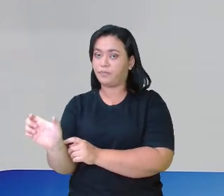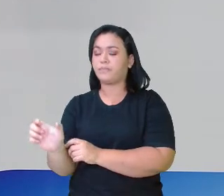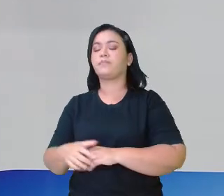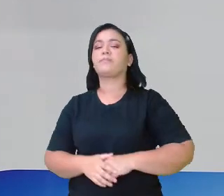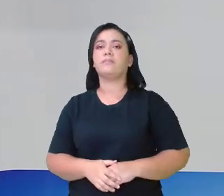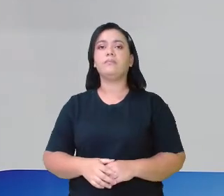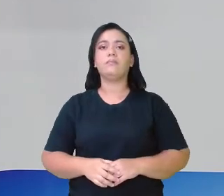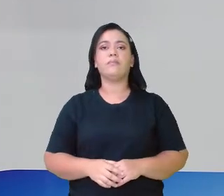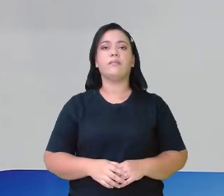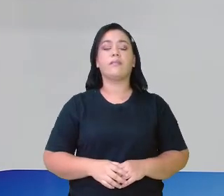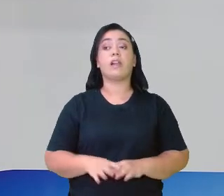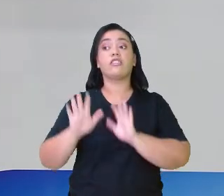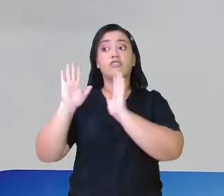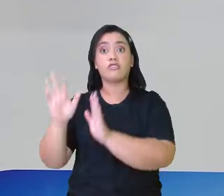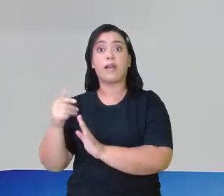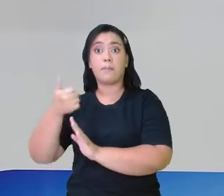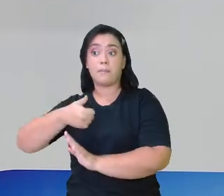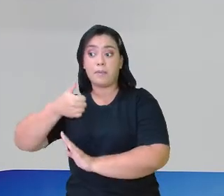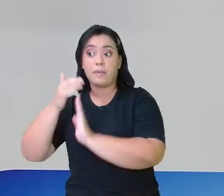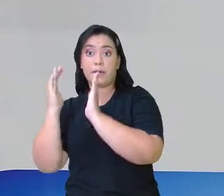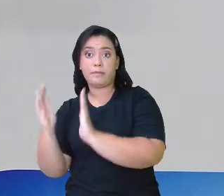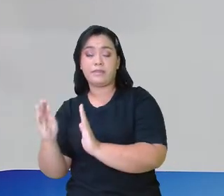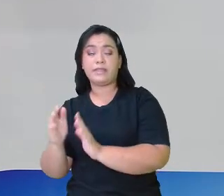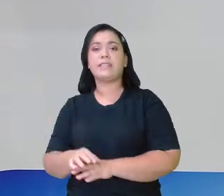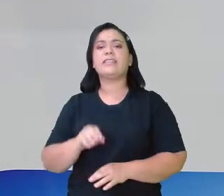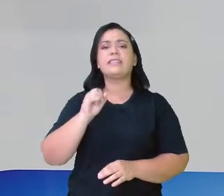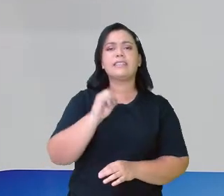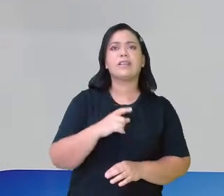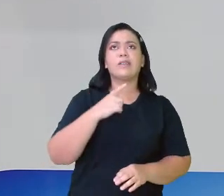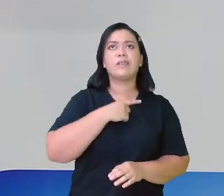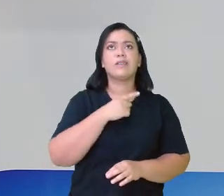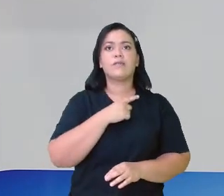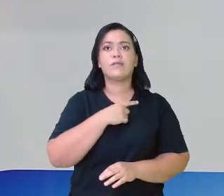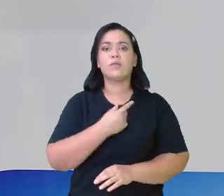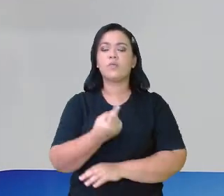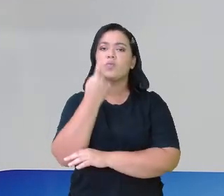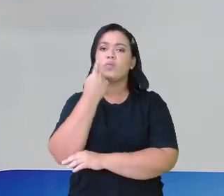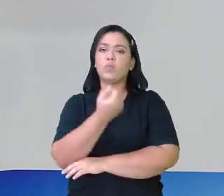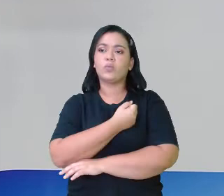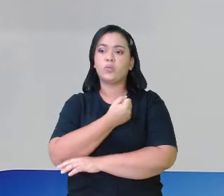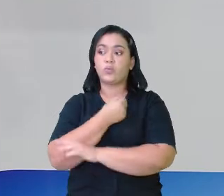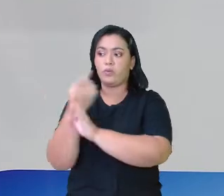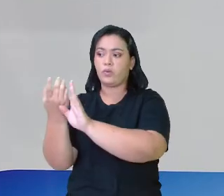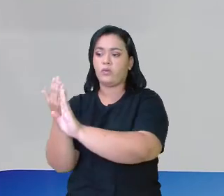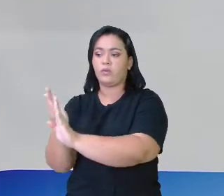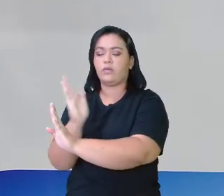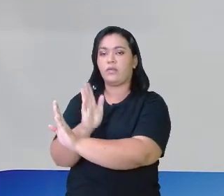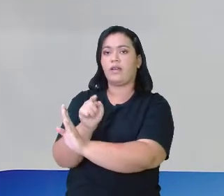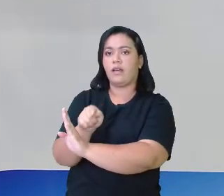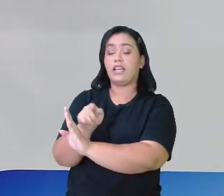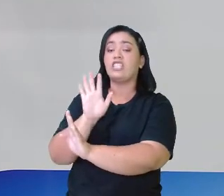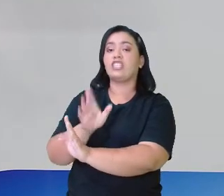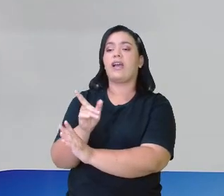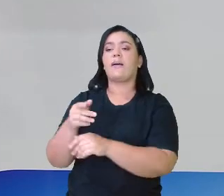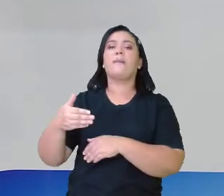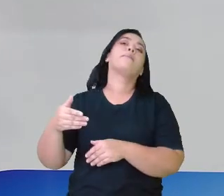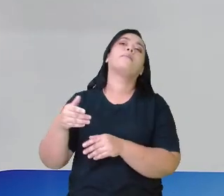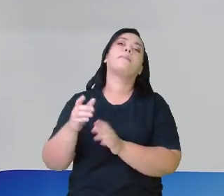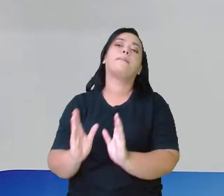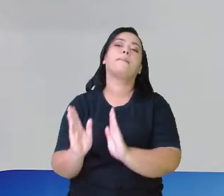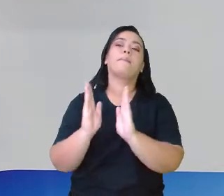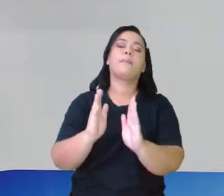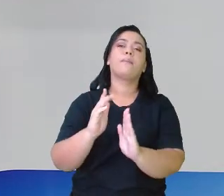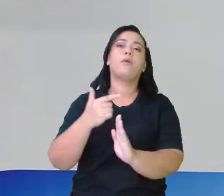legal? Formei a primeira classe, se eu tiver um número apenas depois desses três, já faz parte da